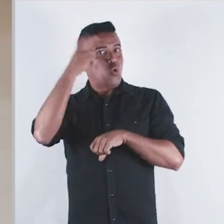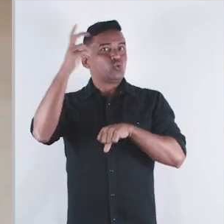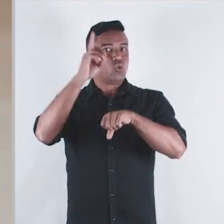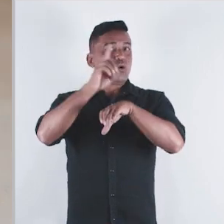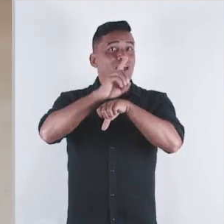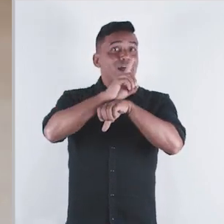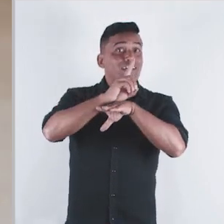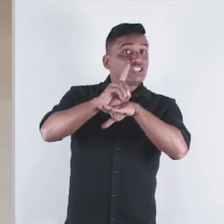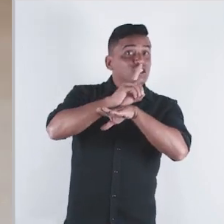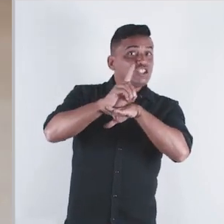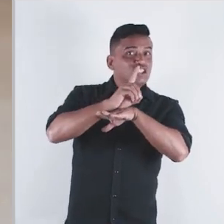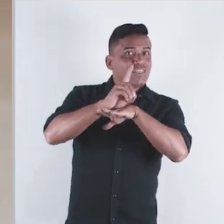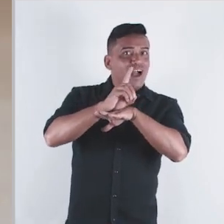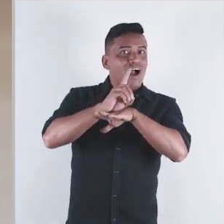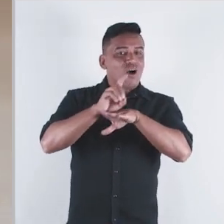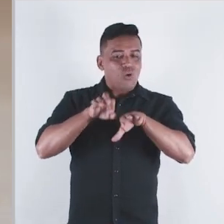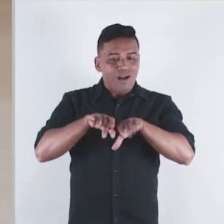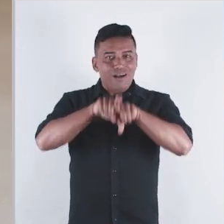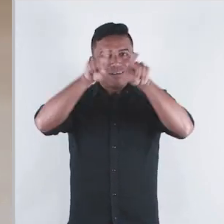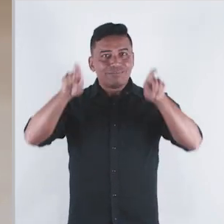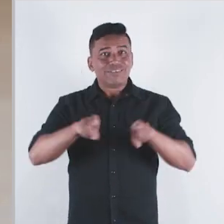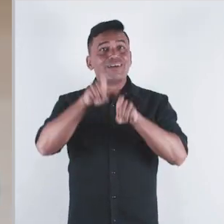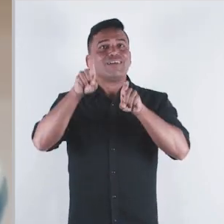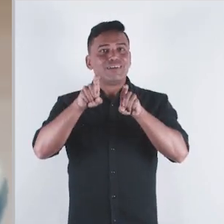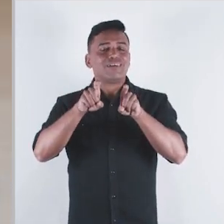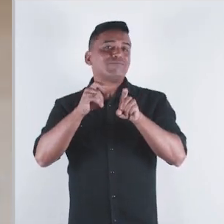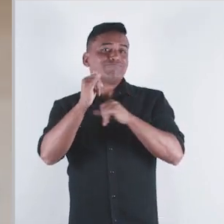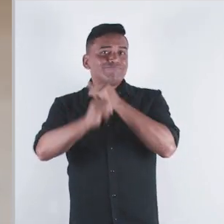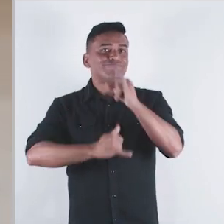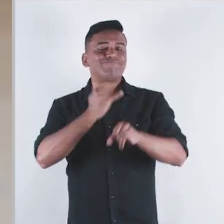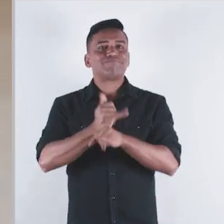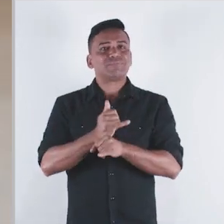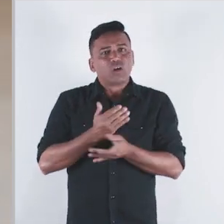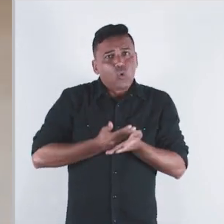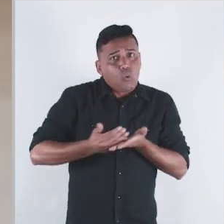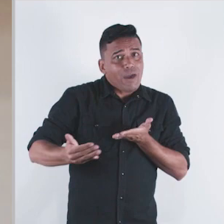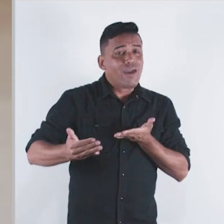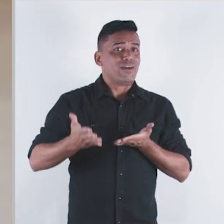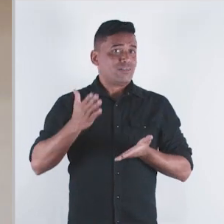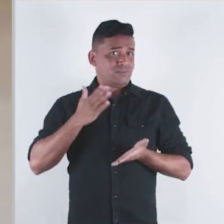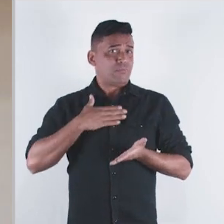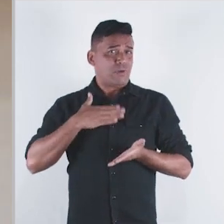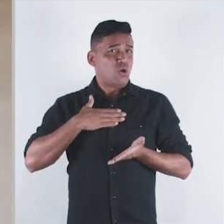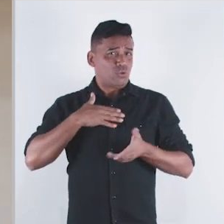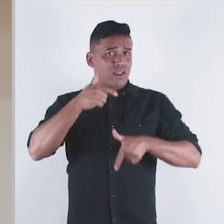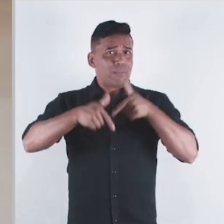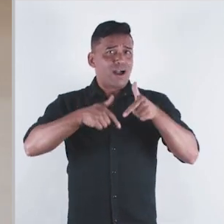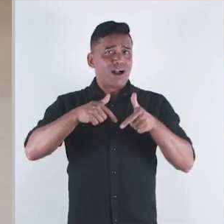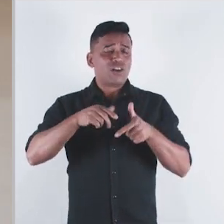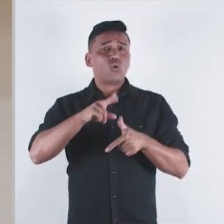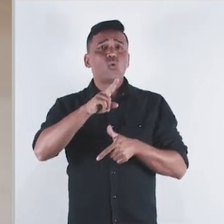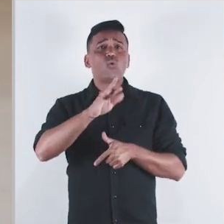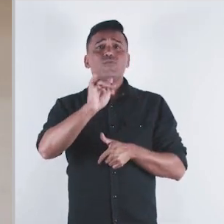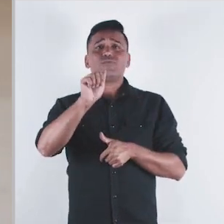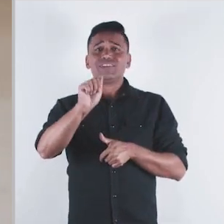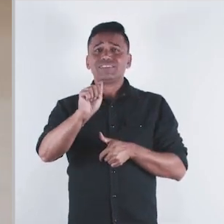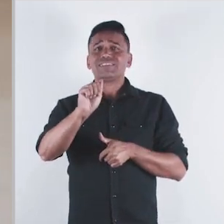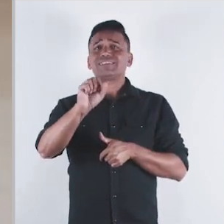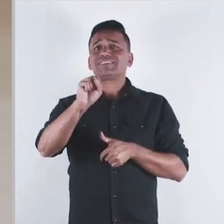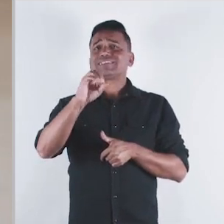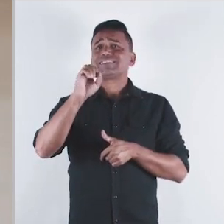surge daí meu interesse, né? Ainda no início da minha carreira aqui na UFSCar, é que surge essa ideia